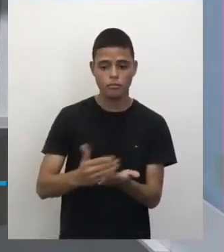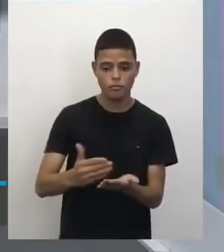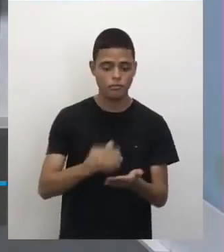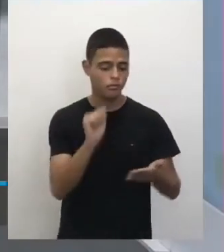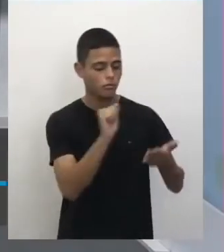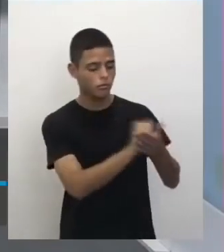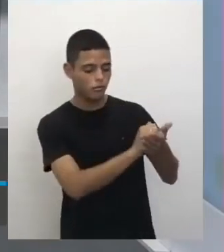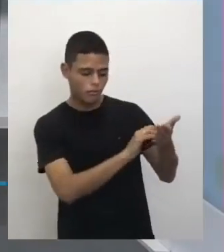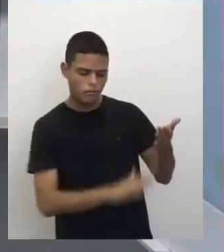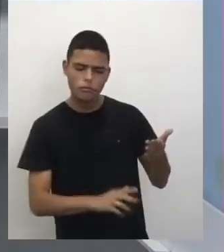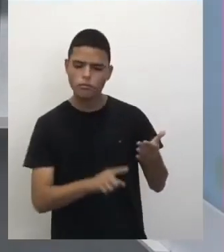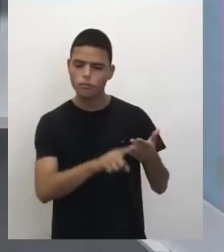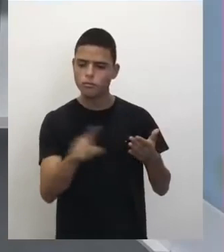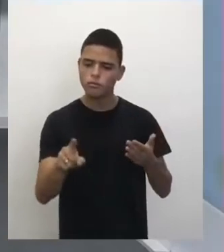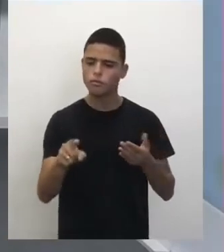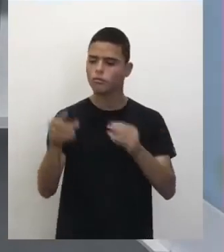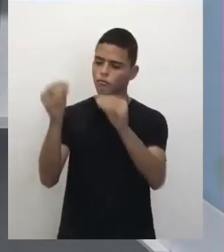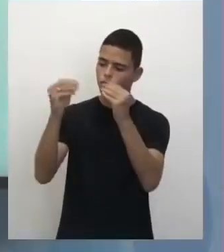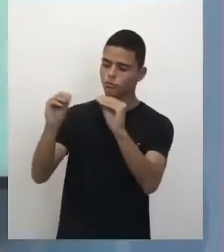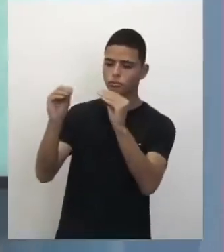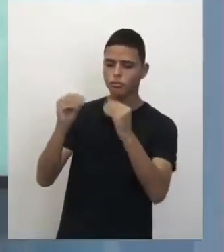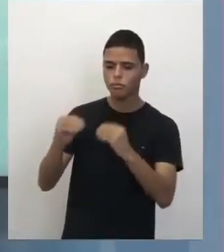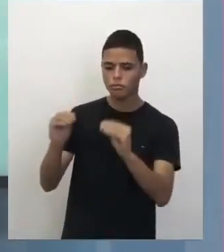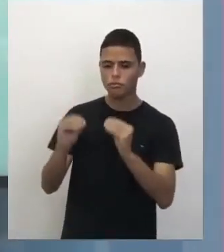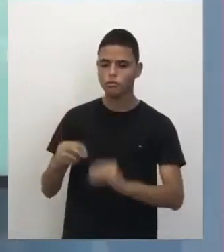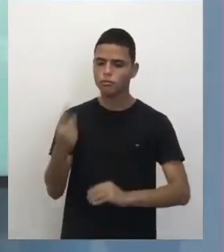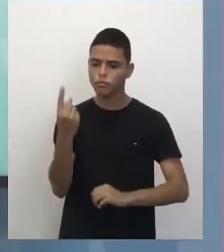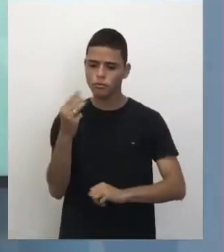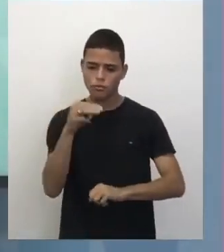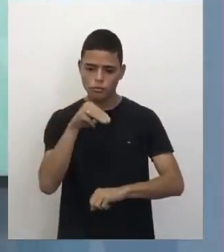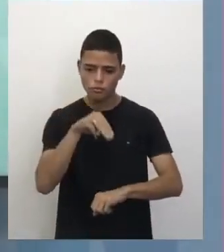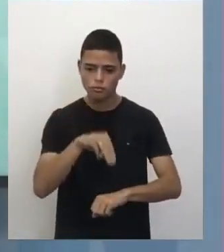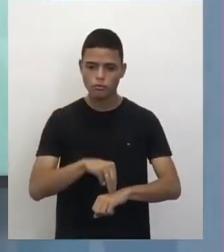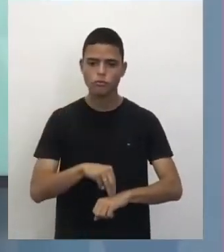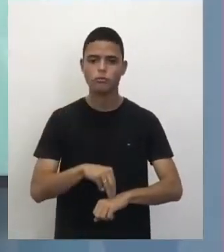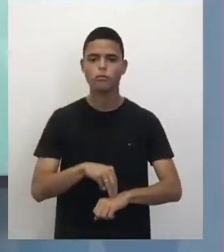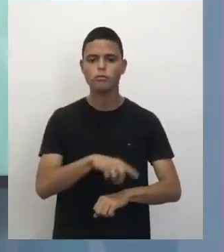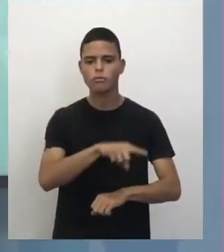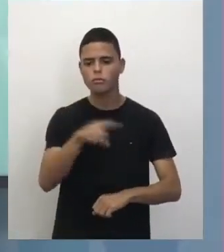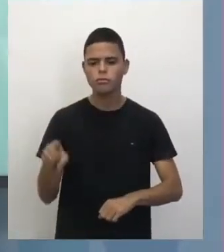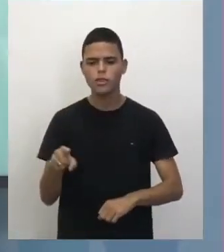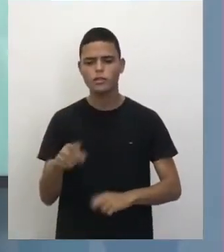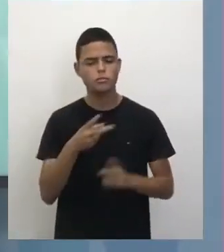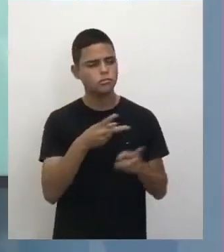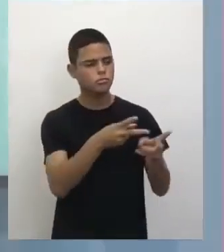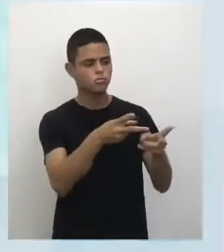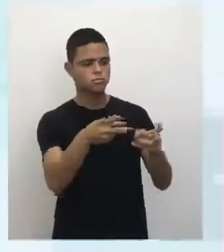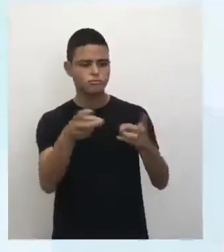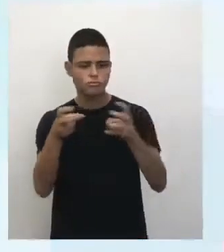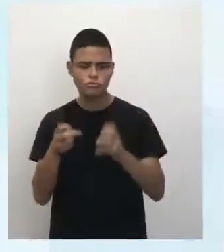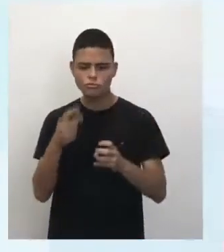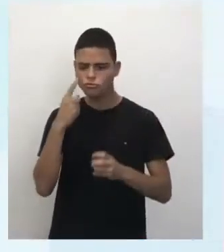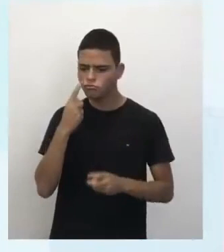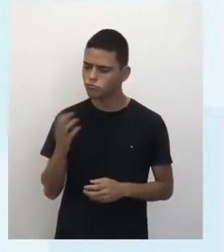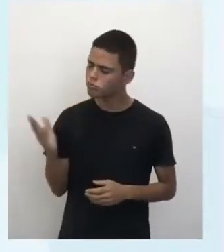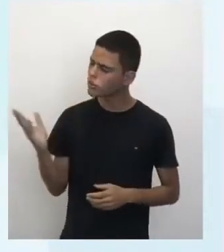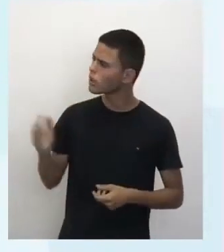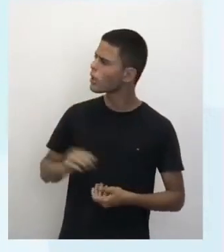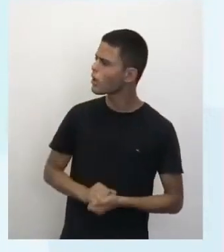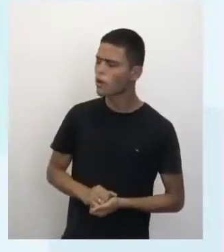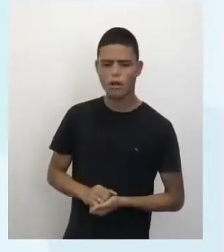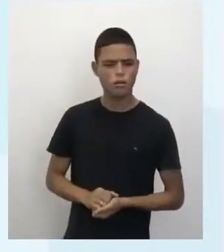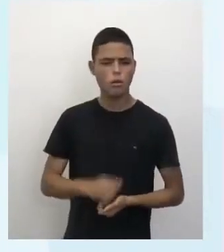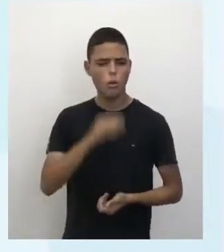Coloca aí pra gente, enquanto você olha essas imagens, coloca em 1 minuto para nós a impressão que você tem sobre isso. O Brasil